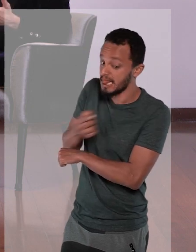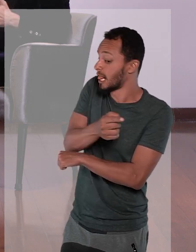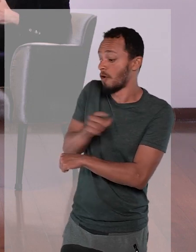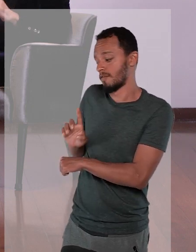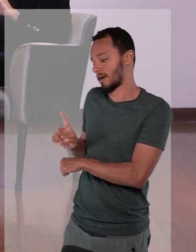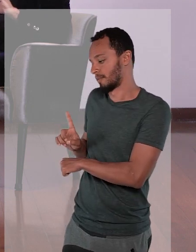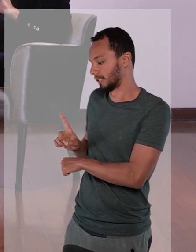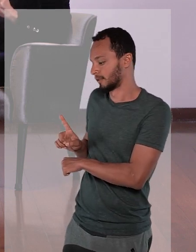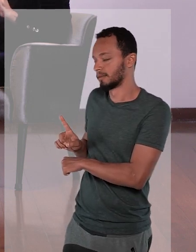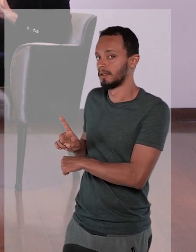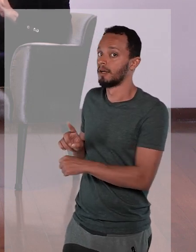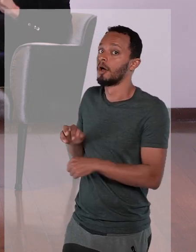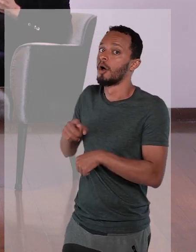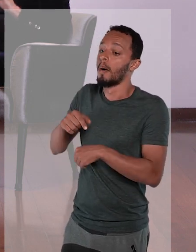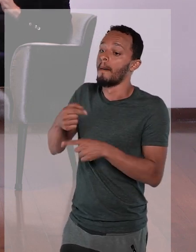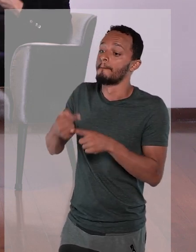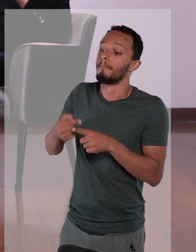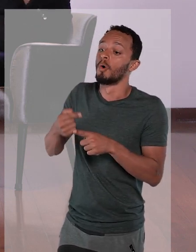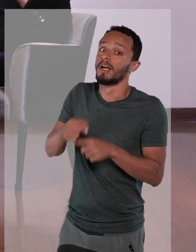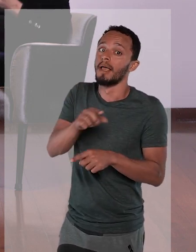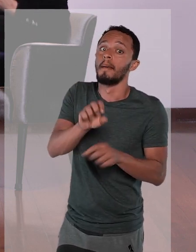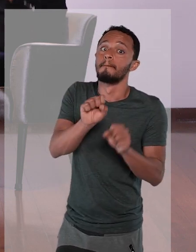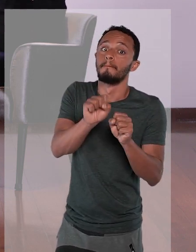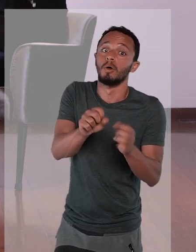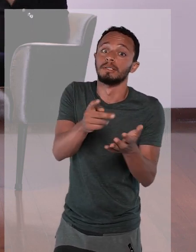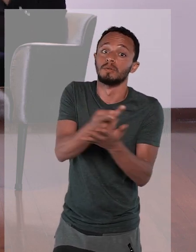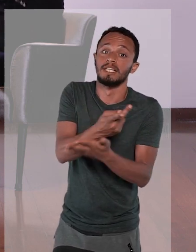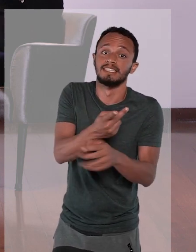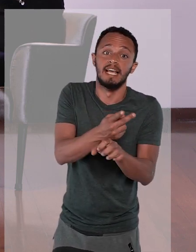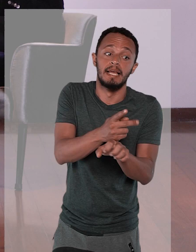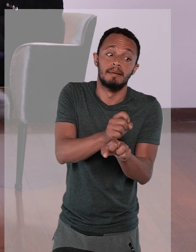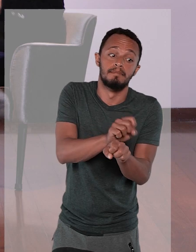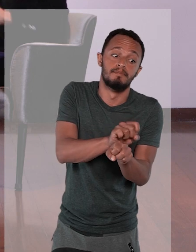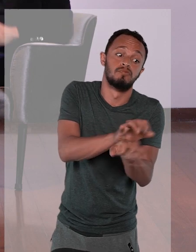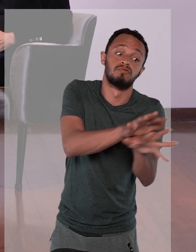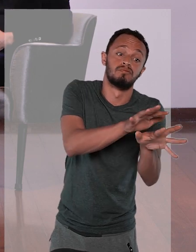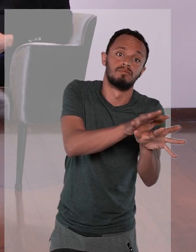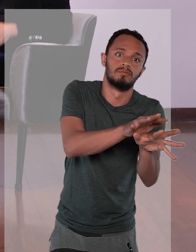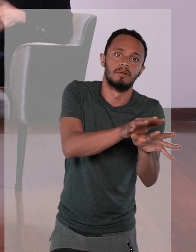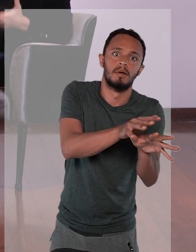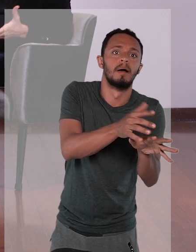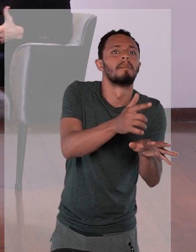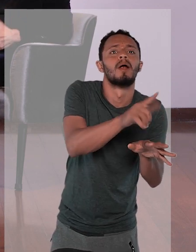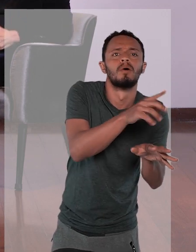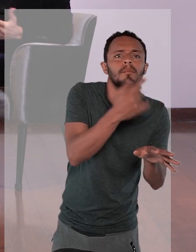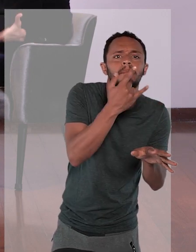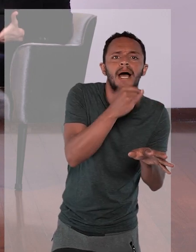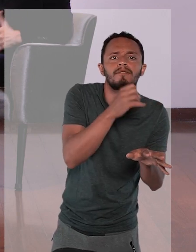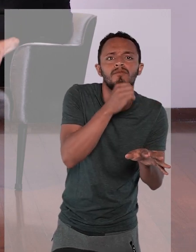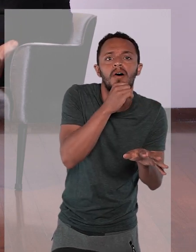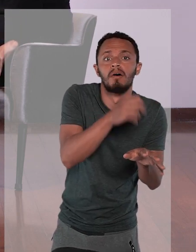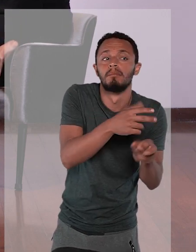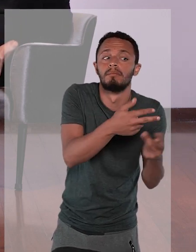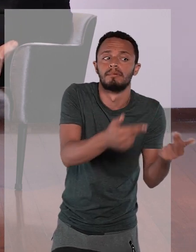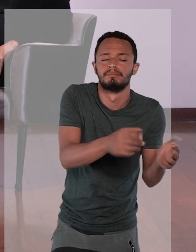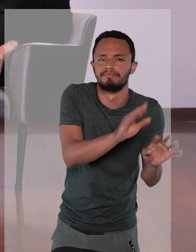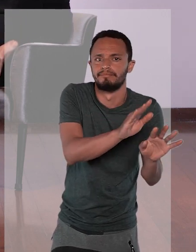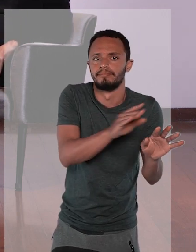escola tem que absorver, metabolizar né, e discutir com os pais. Eu acho que